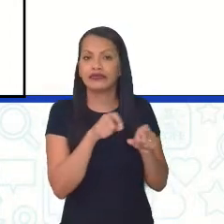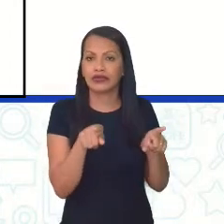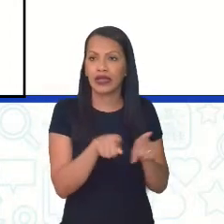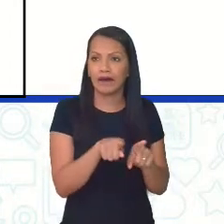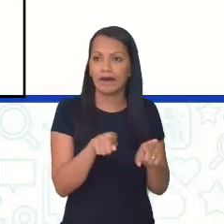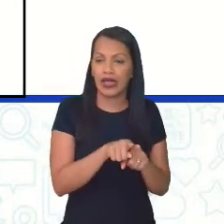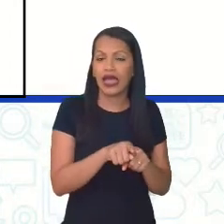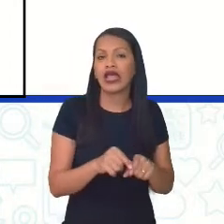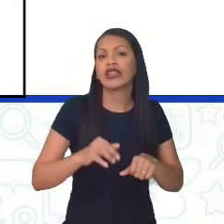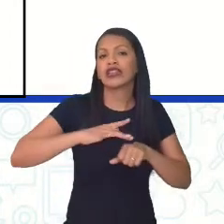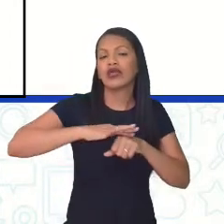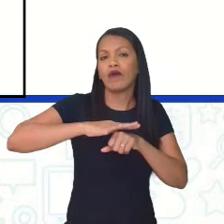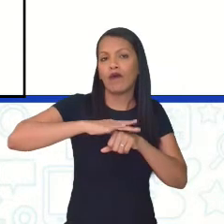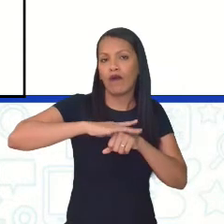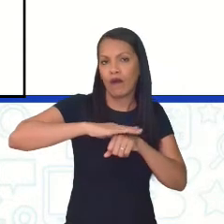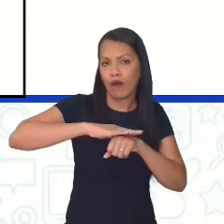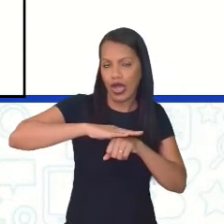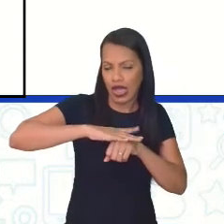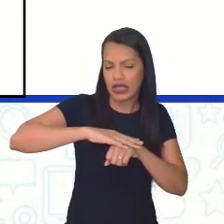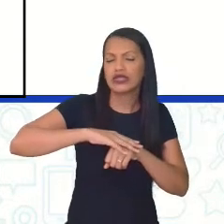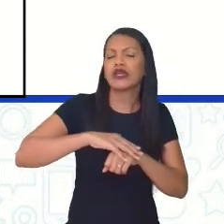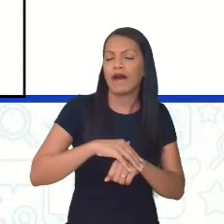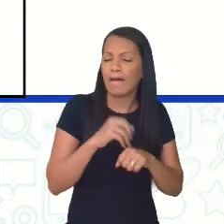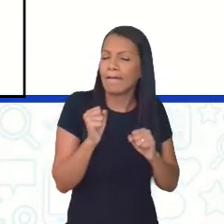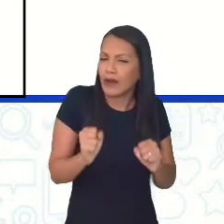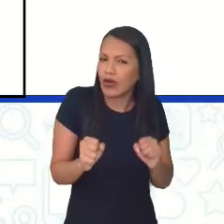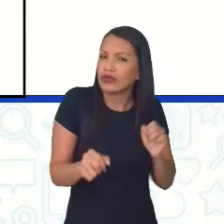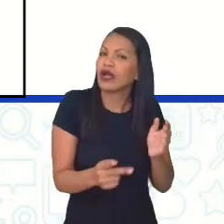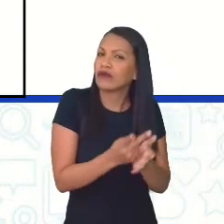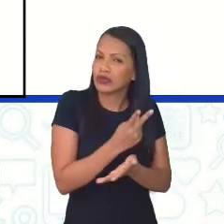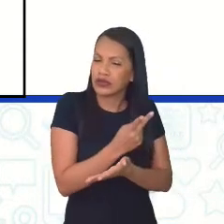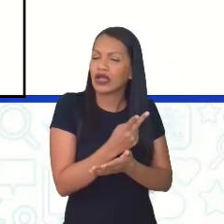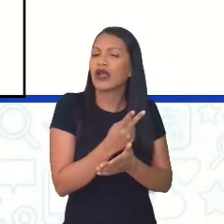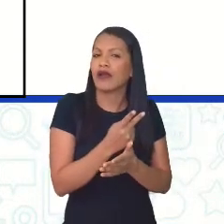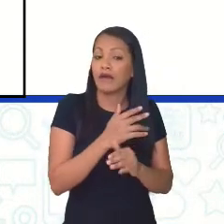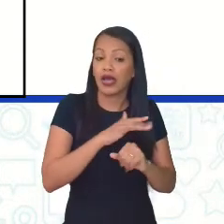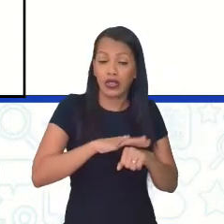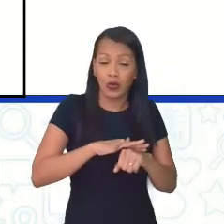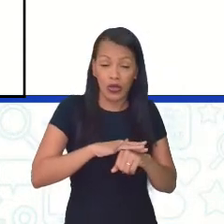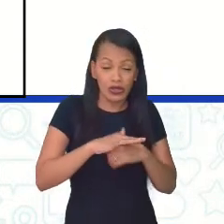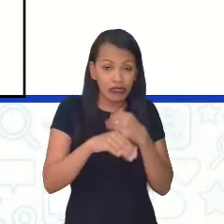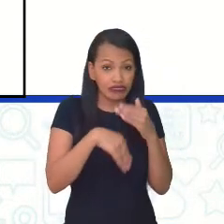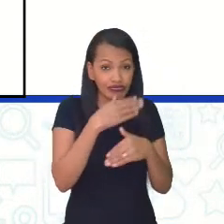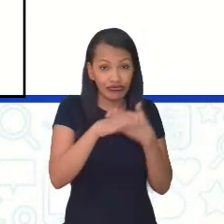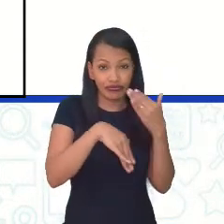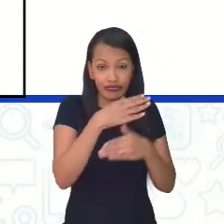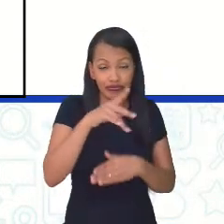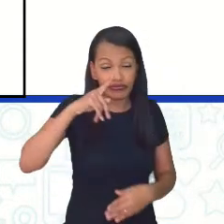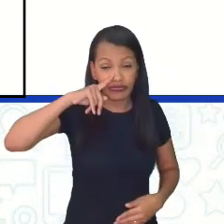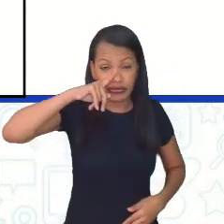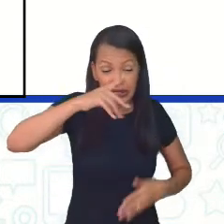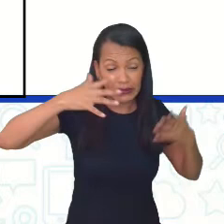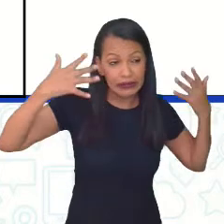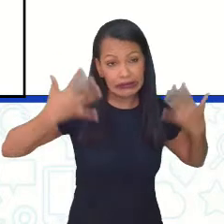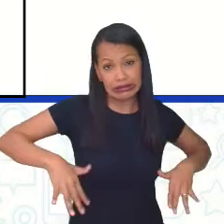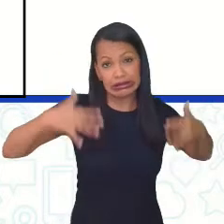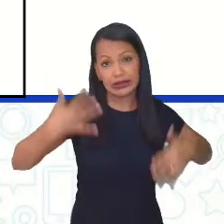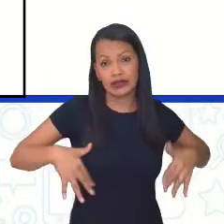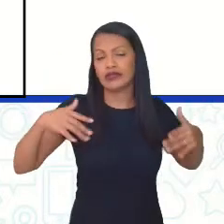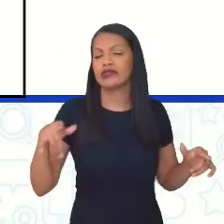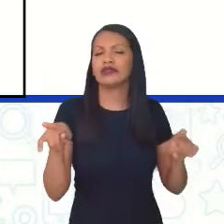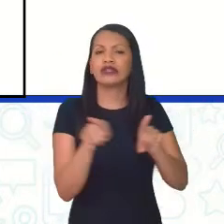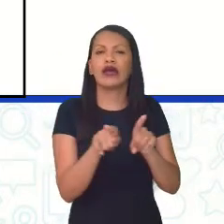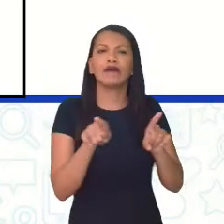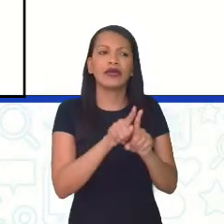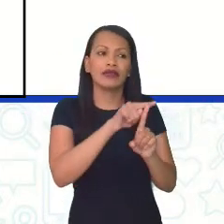maior probabilidade dela evoluir para uma doença mais grave e uma doença inflamatória pélvica. E é um maior risco também